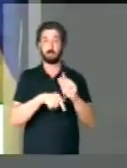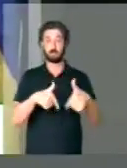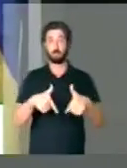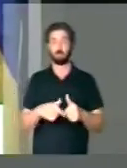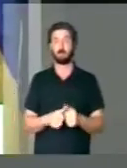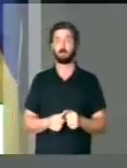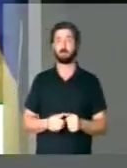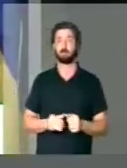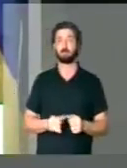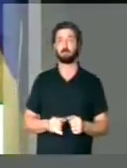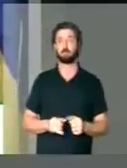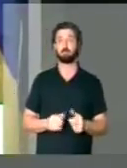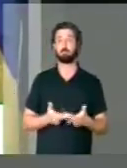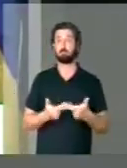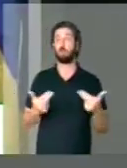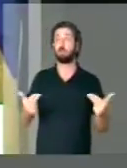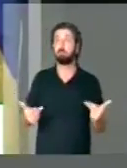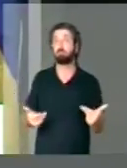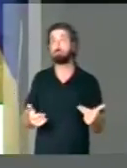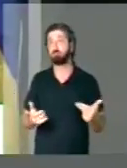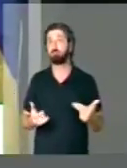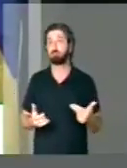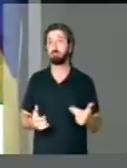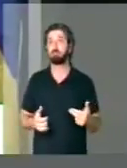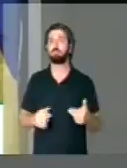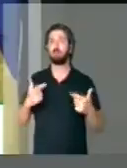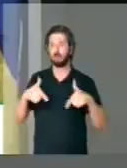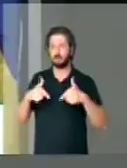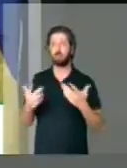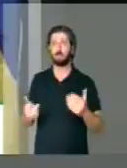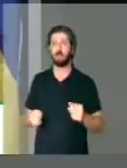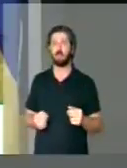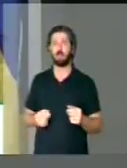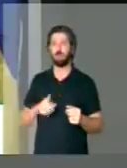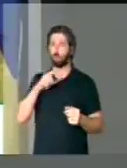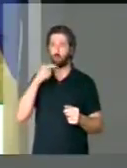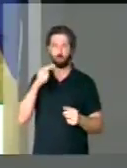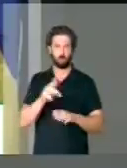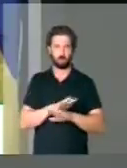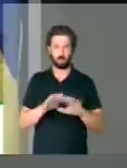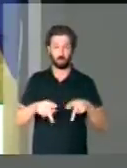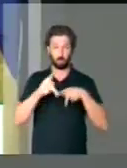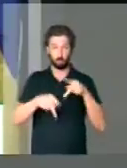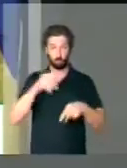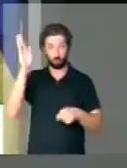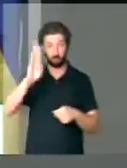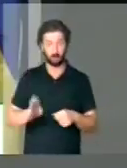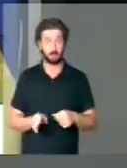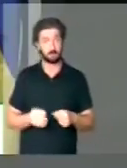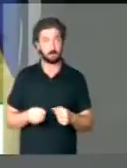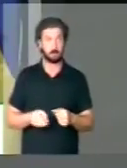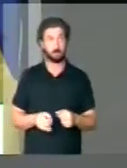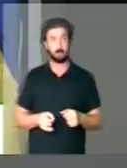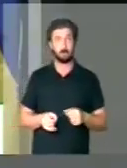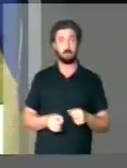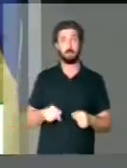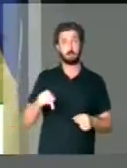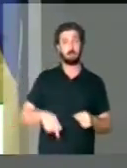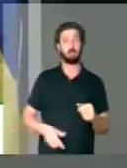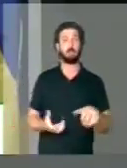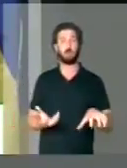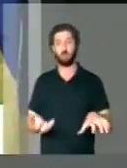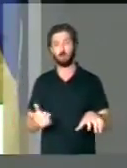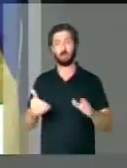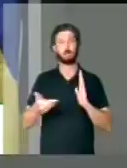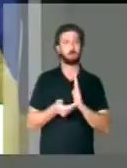trabalhista. Matérias que terão que ser trabalhadas, não tenha dúvida o povo brasileiro de que esse Congresso Nacional,